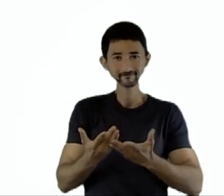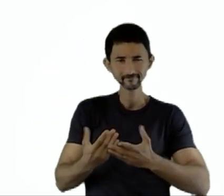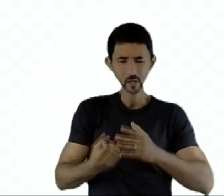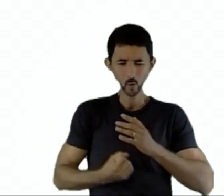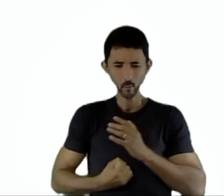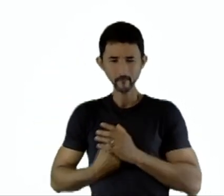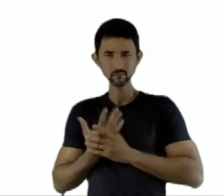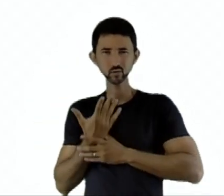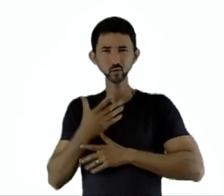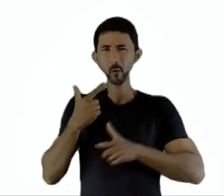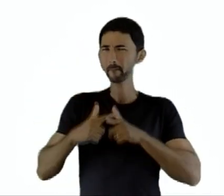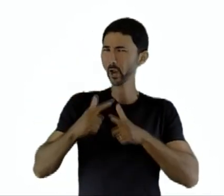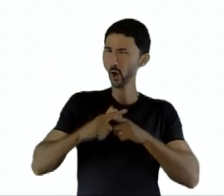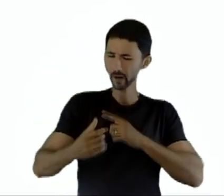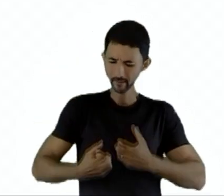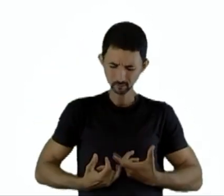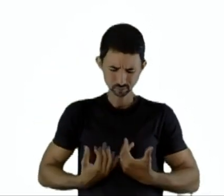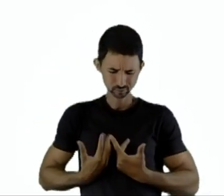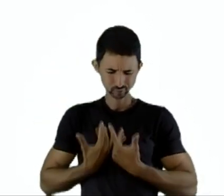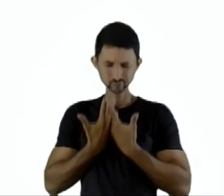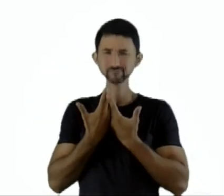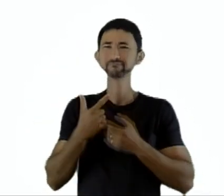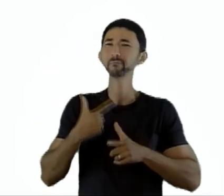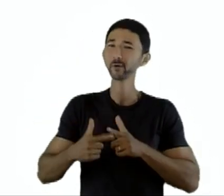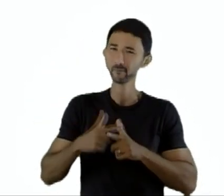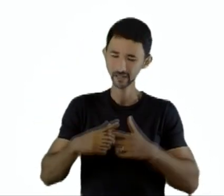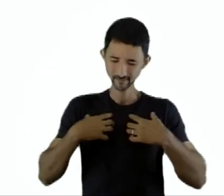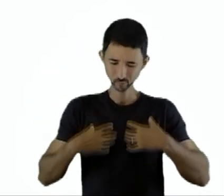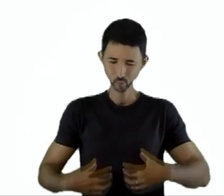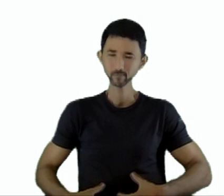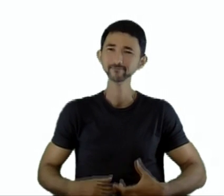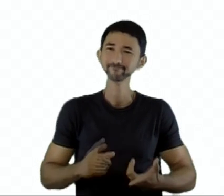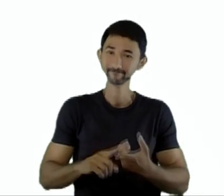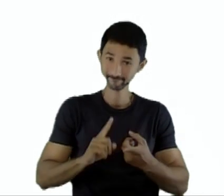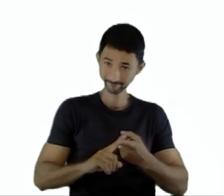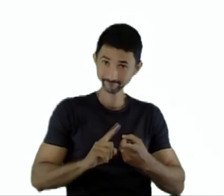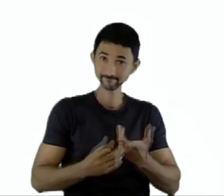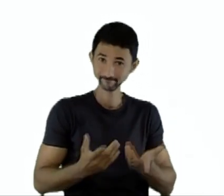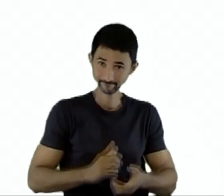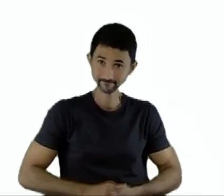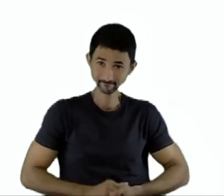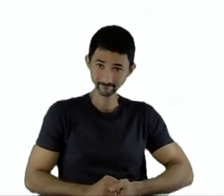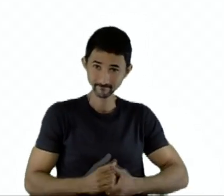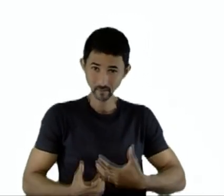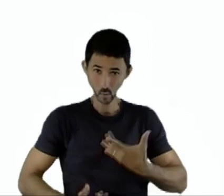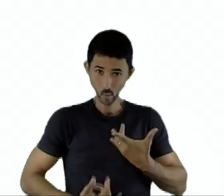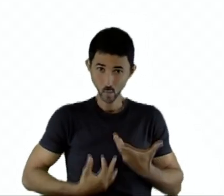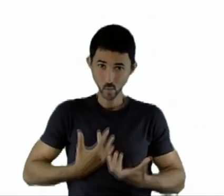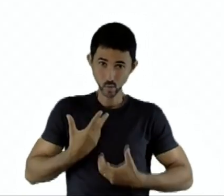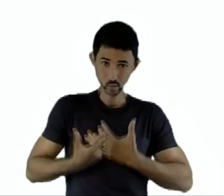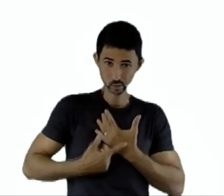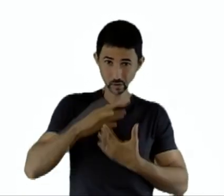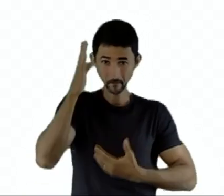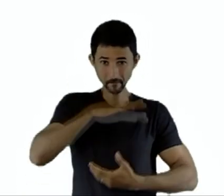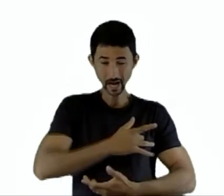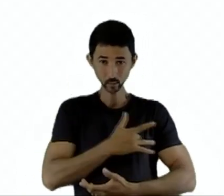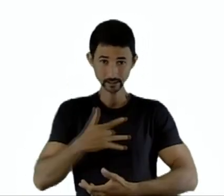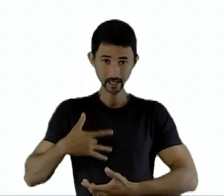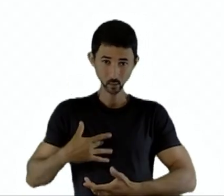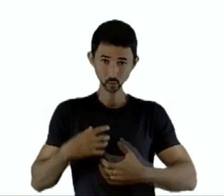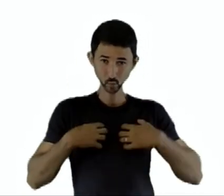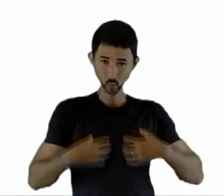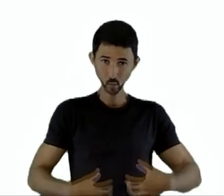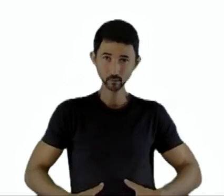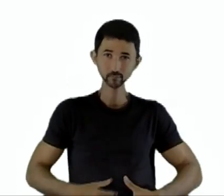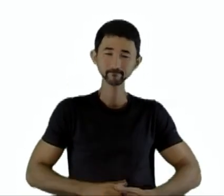produzir substâncias que são ruins para o meu organismo. E essas substâncias, elas podem fazer mal para a minha saúde. Vamos falar